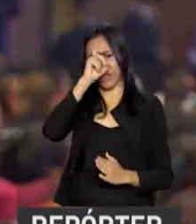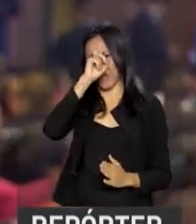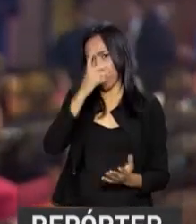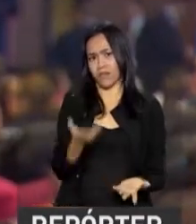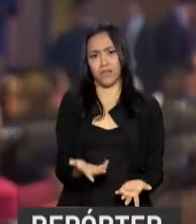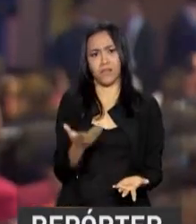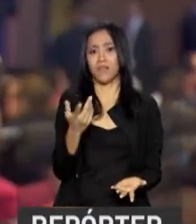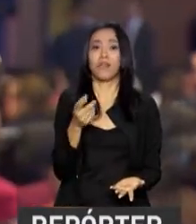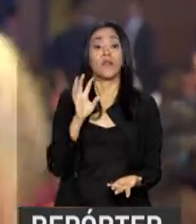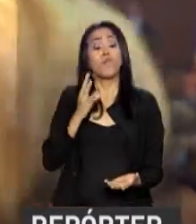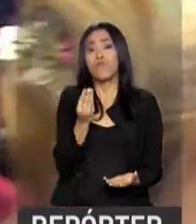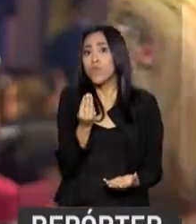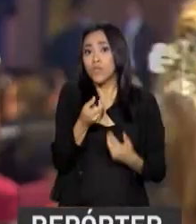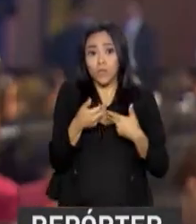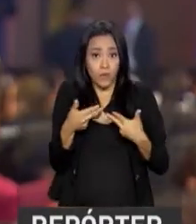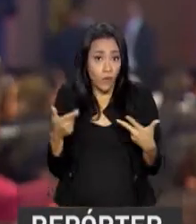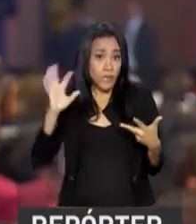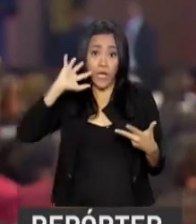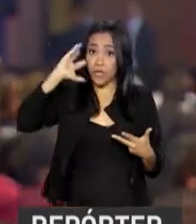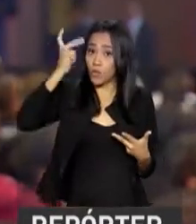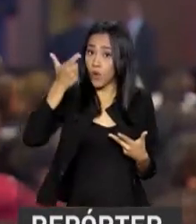gente acaba resolvendo